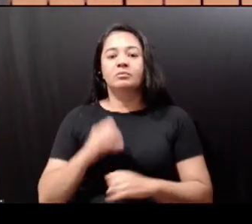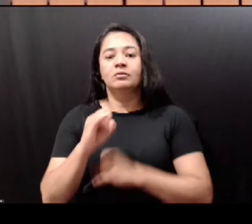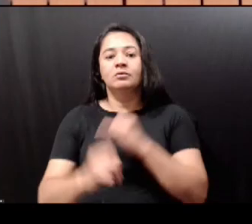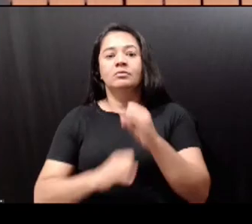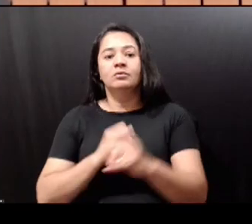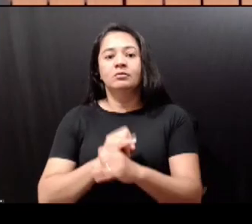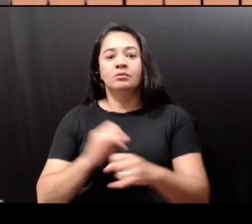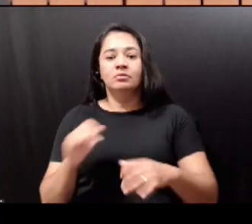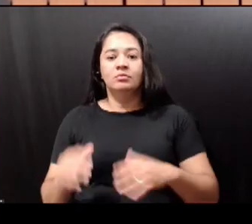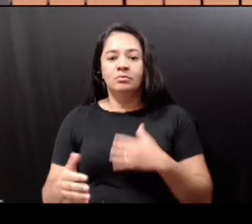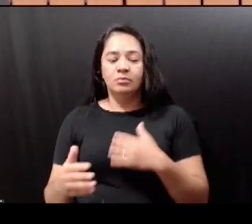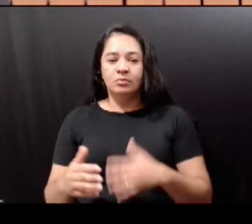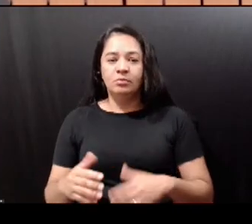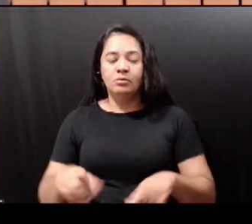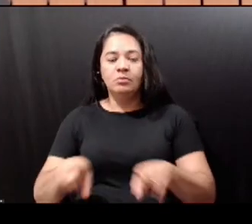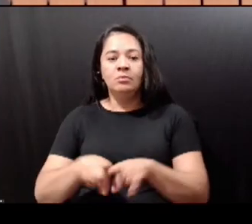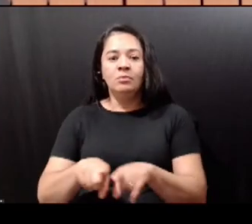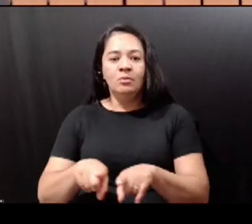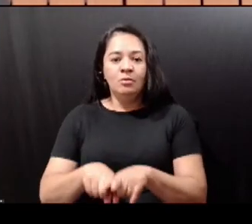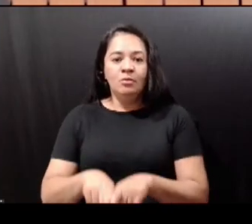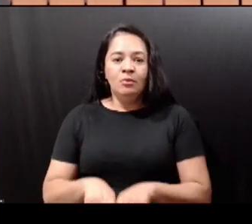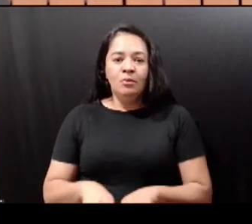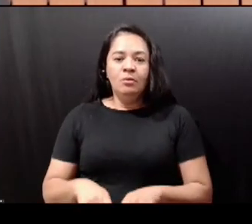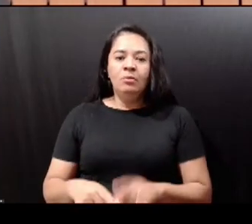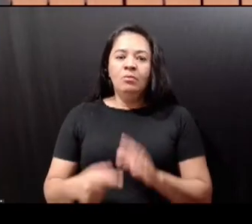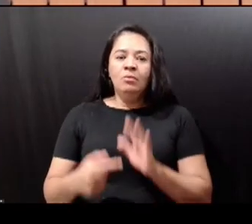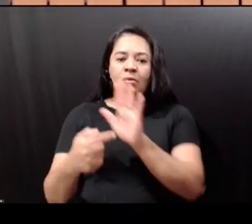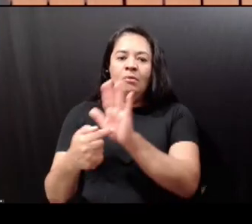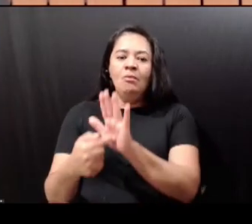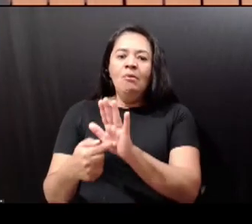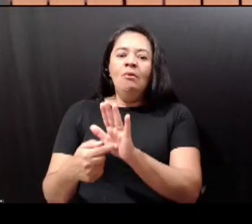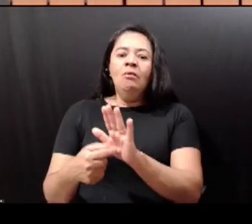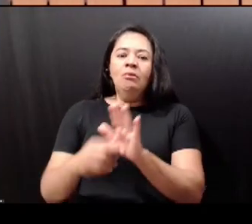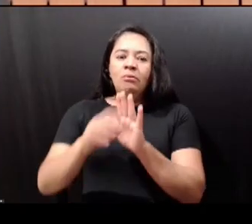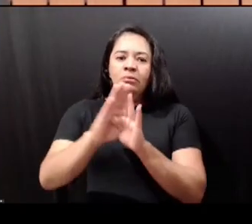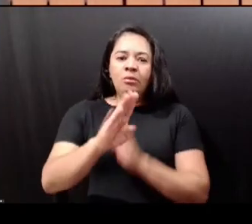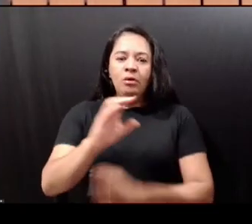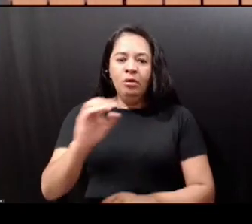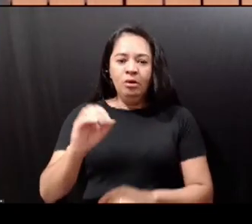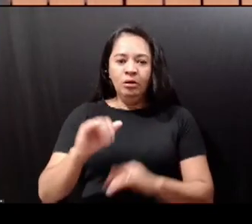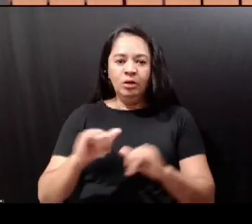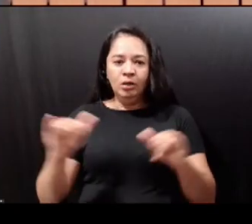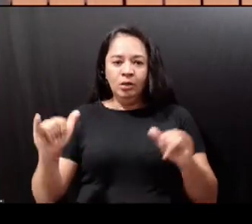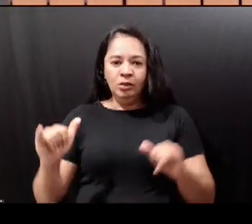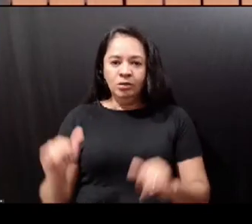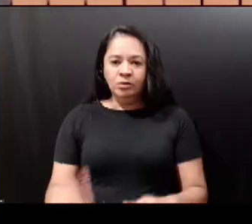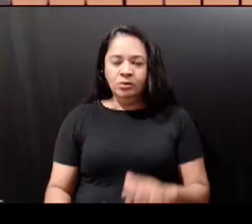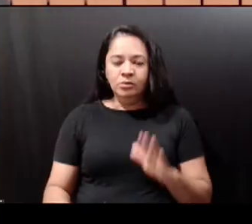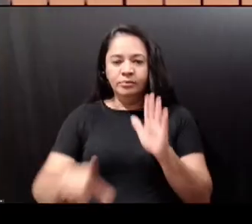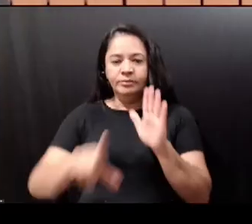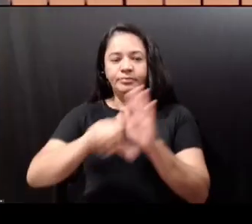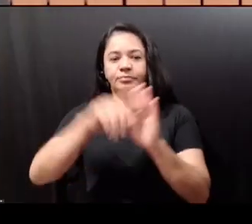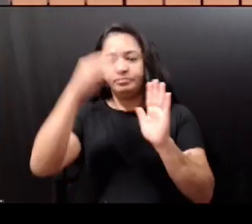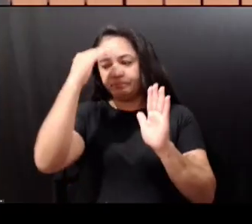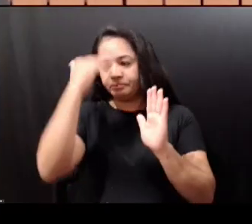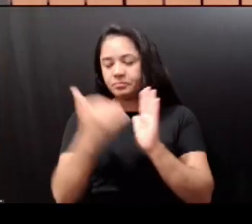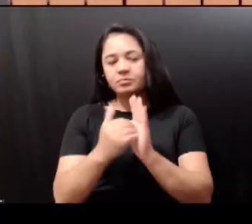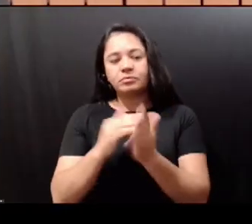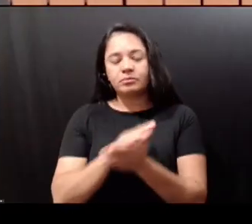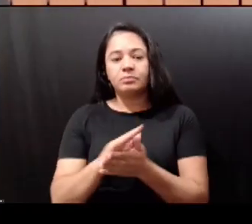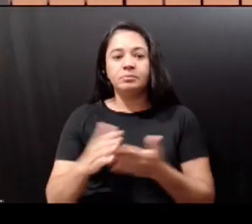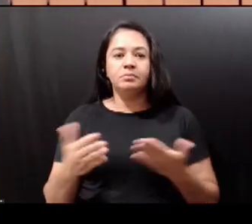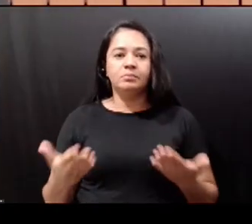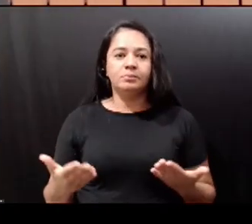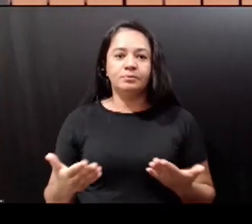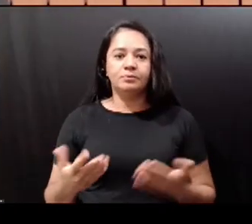pelo fornecido, a apresentação do boletim de ocorrência informando o descumprimento da lei municipal. Então, o vereador aqui ele